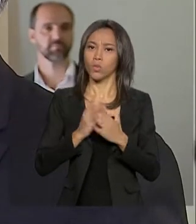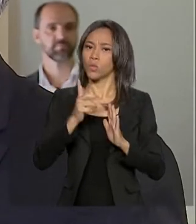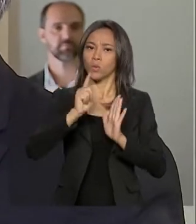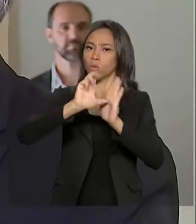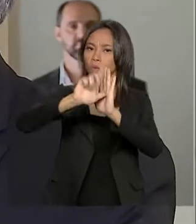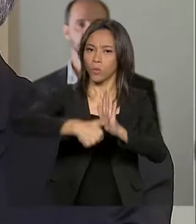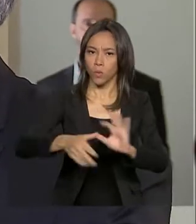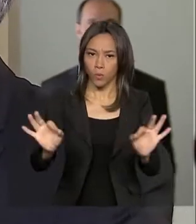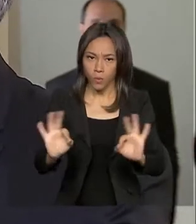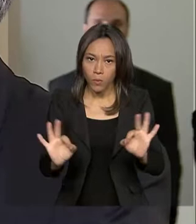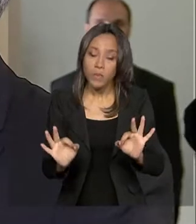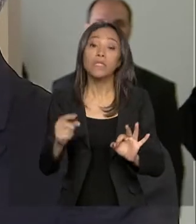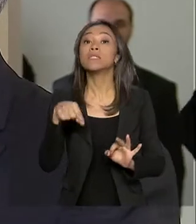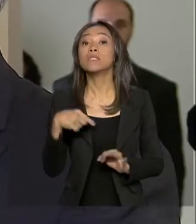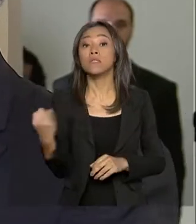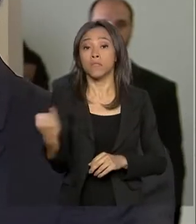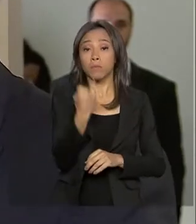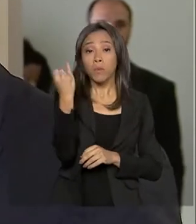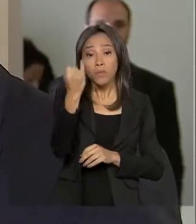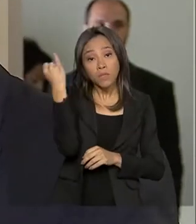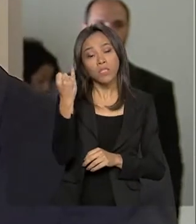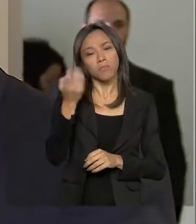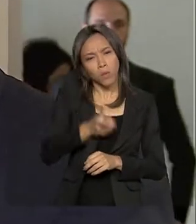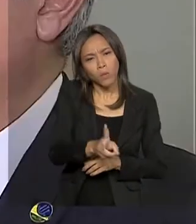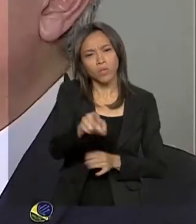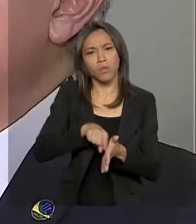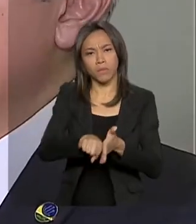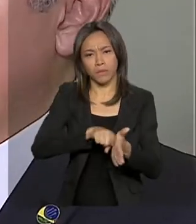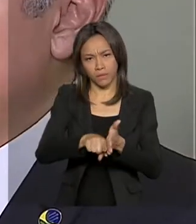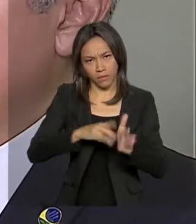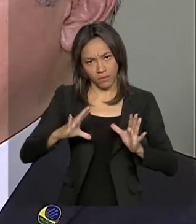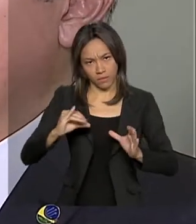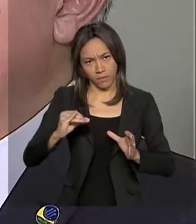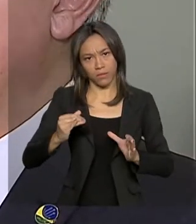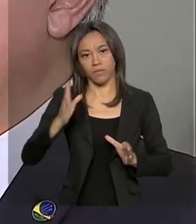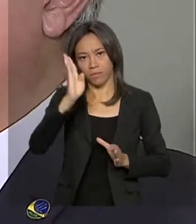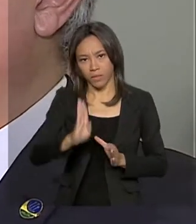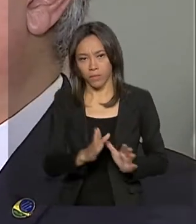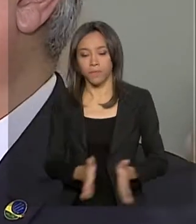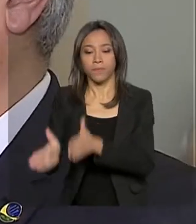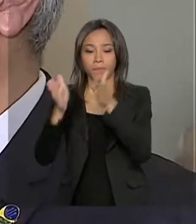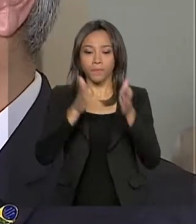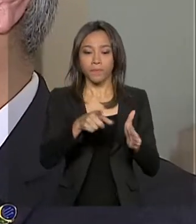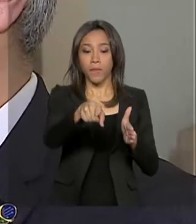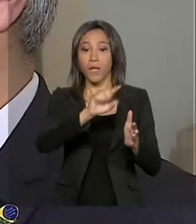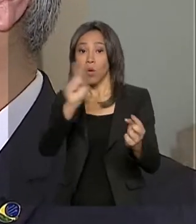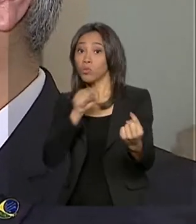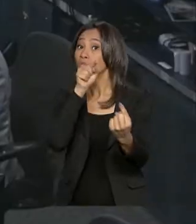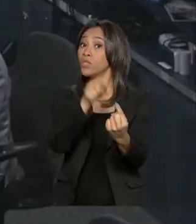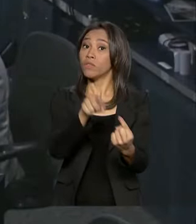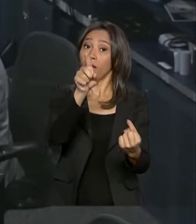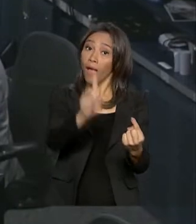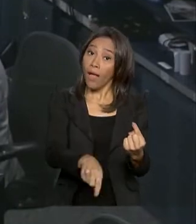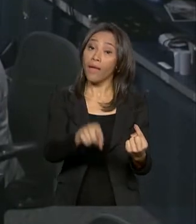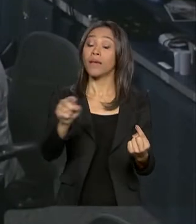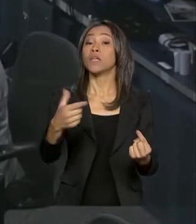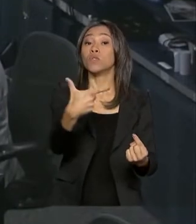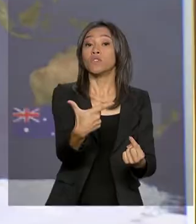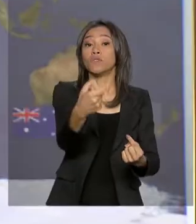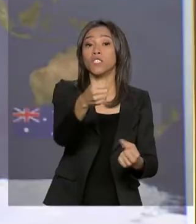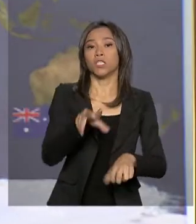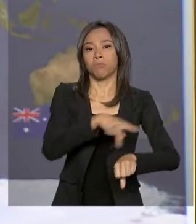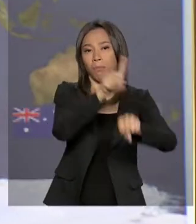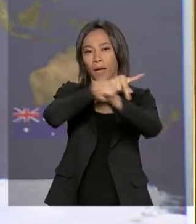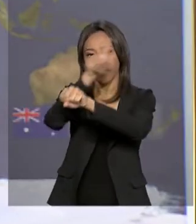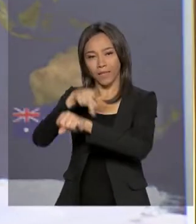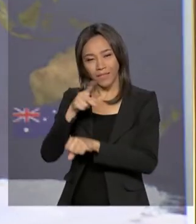isso é importante para a continuidade do desenvolvimento científico do país. Segundo o ministro, a meta agora é colocar o Brasil entre os 20 países